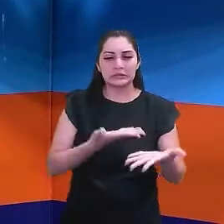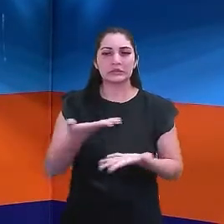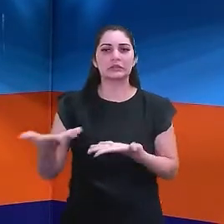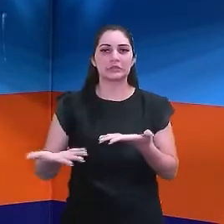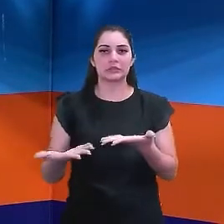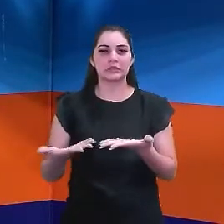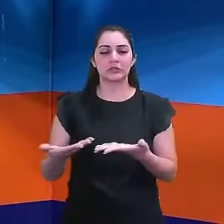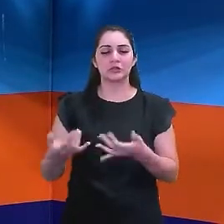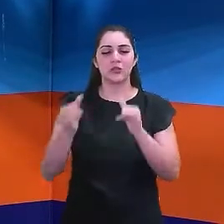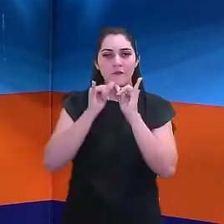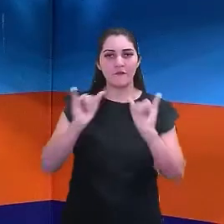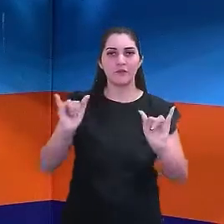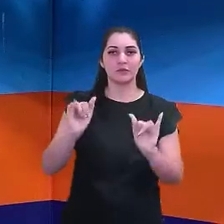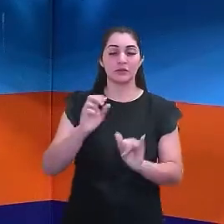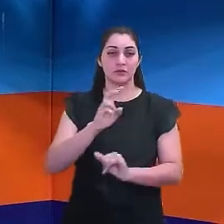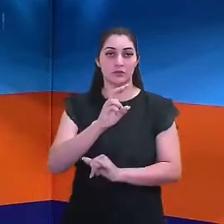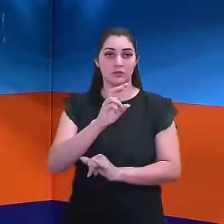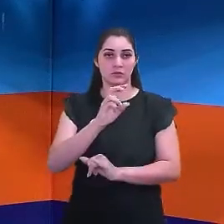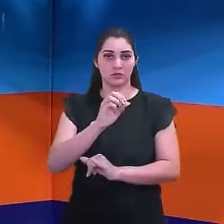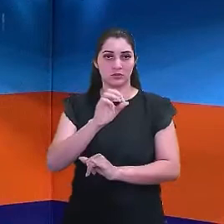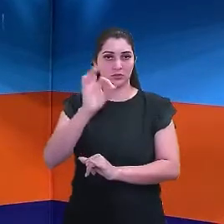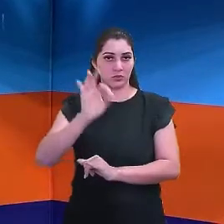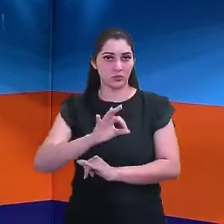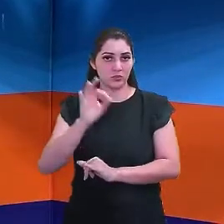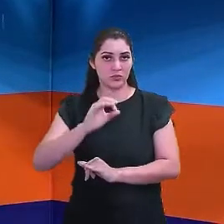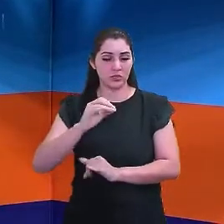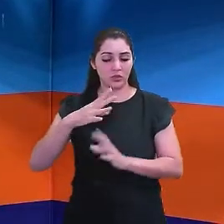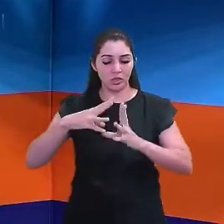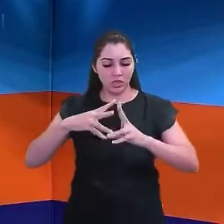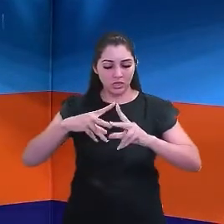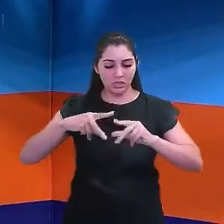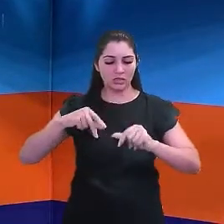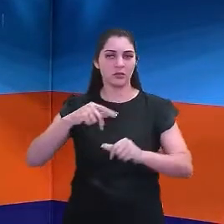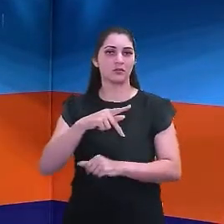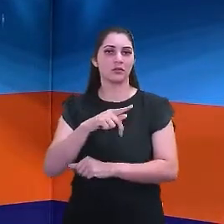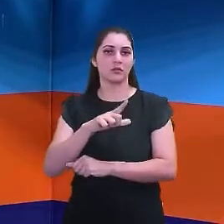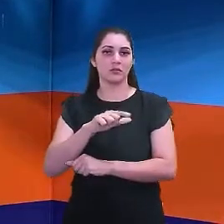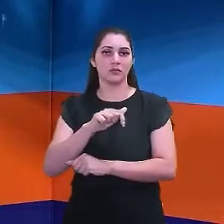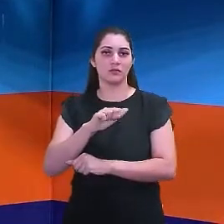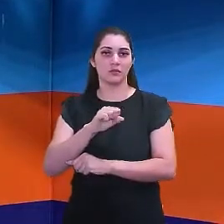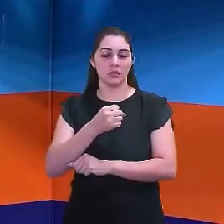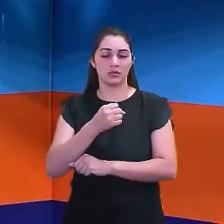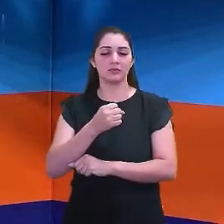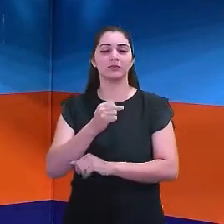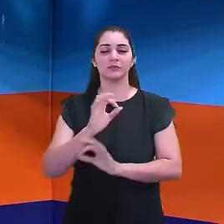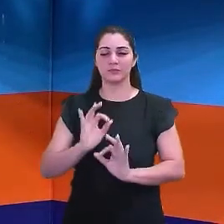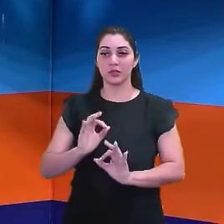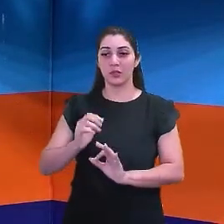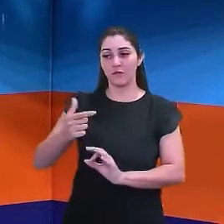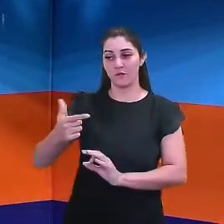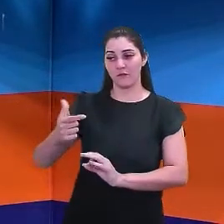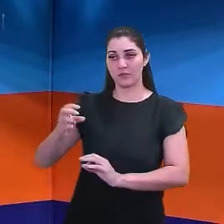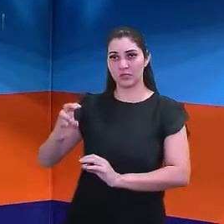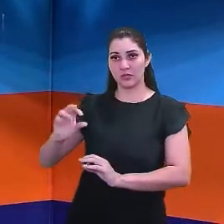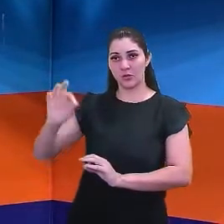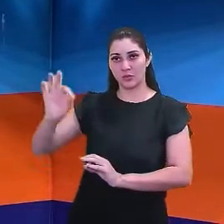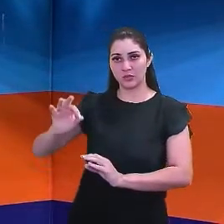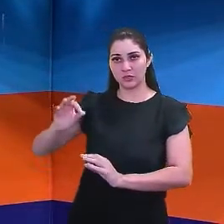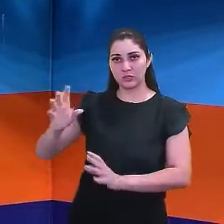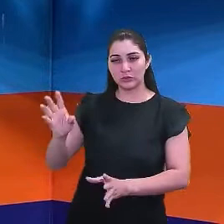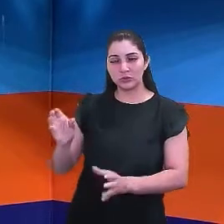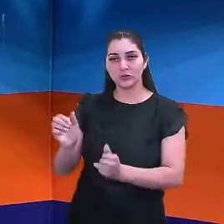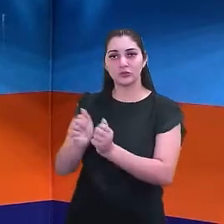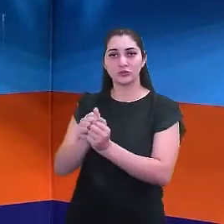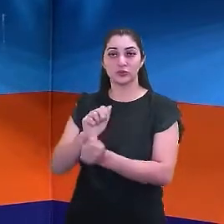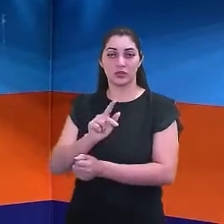Então, 5% é dissolvido no plasma. 25% está associado à hemoglobina, tá? A hemoglobina, gente, ela tem